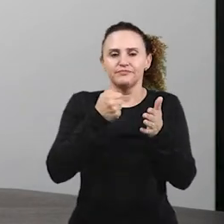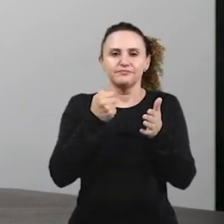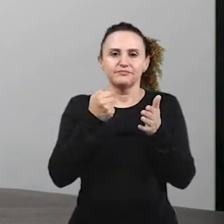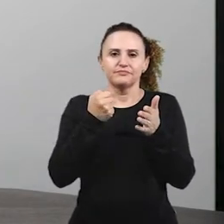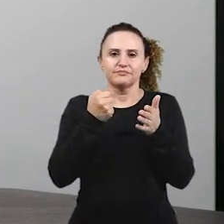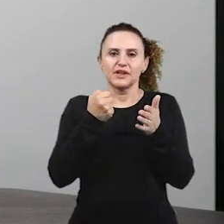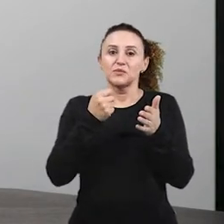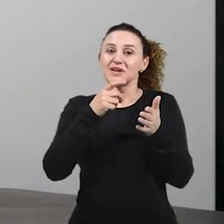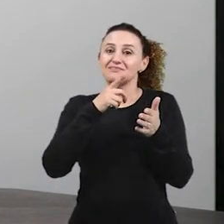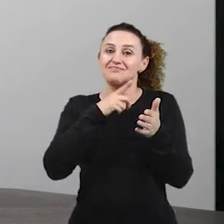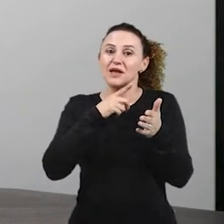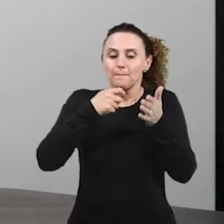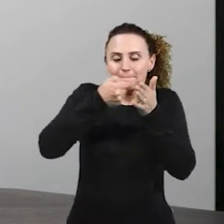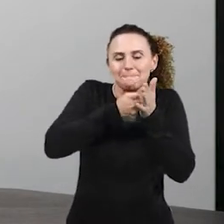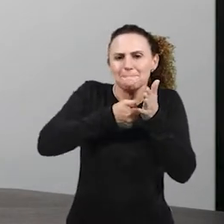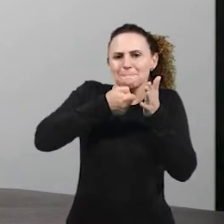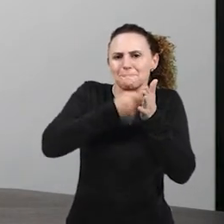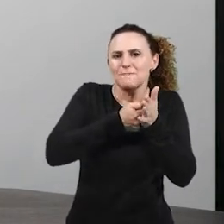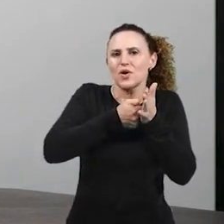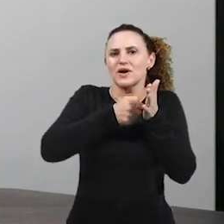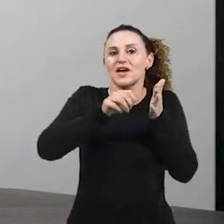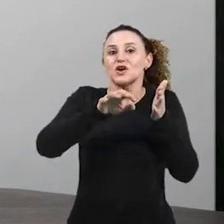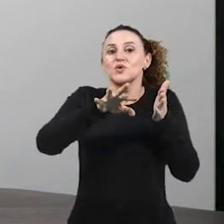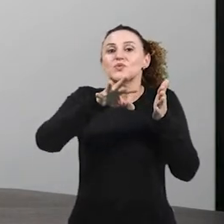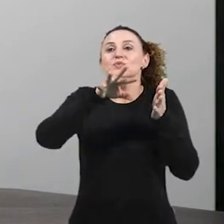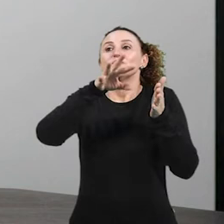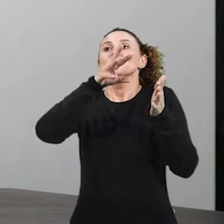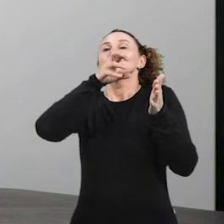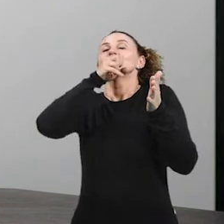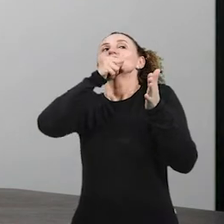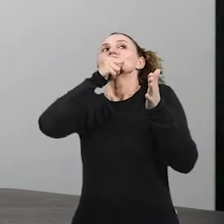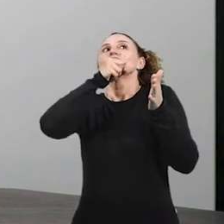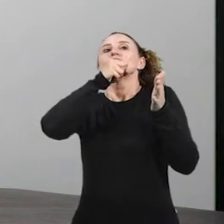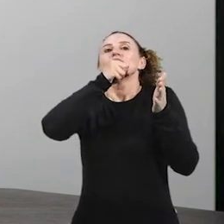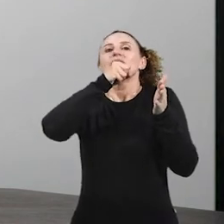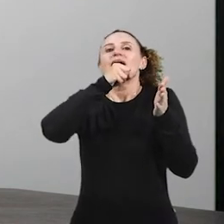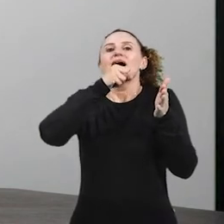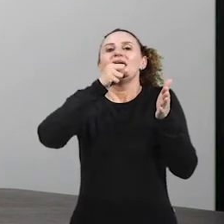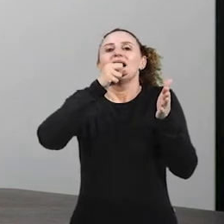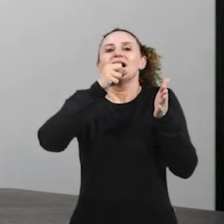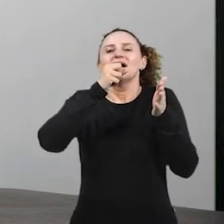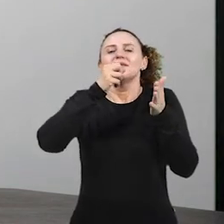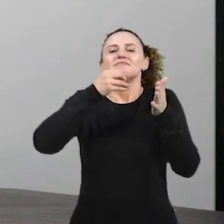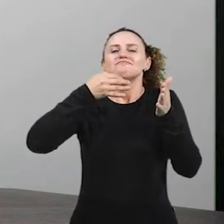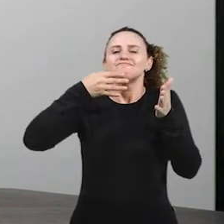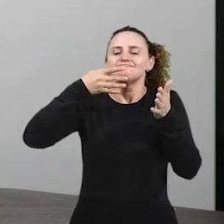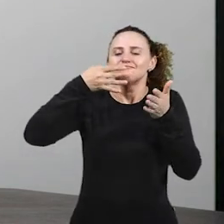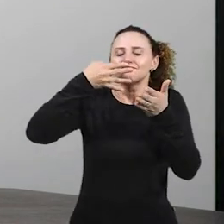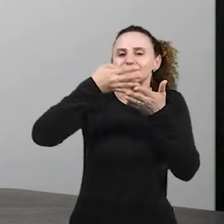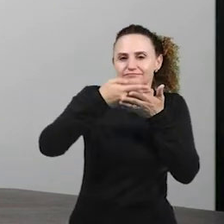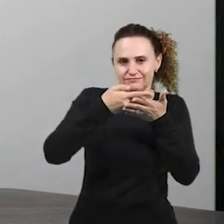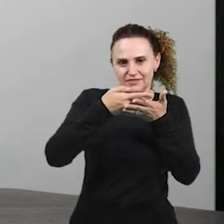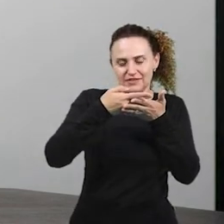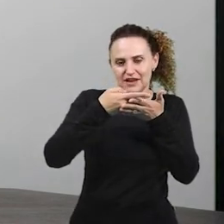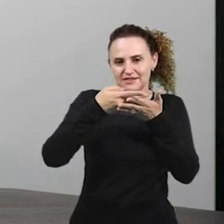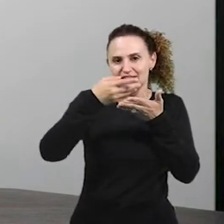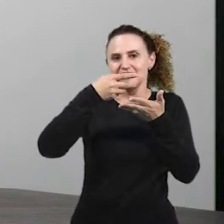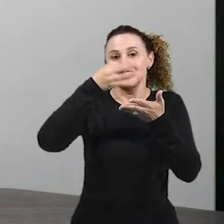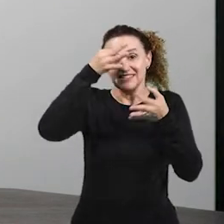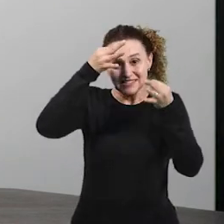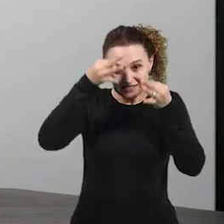né Tem bloqueio do ar então há uma diferença na articulação desse som é isso justamente